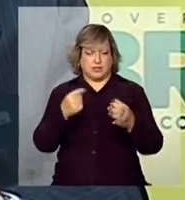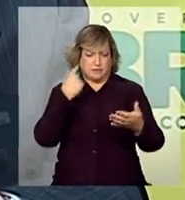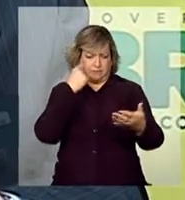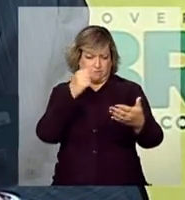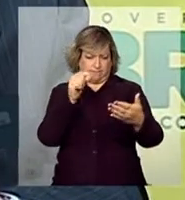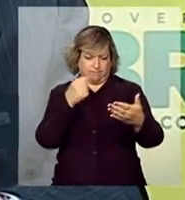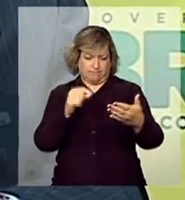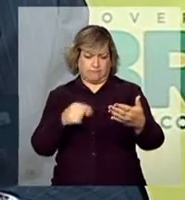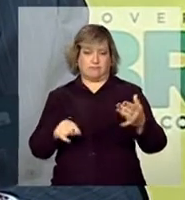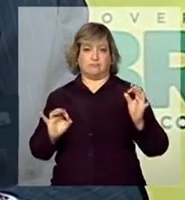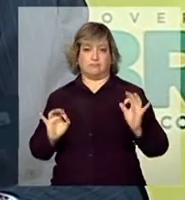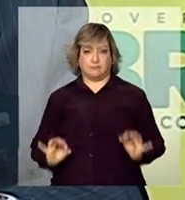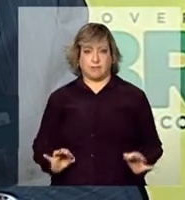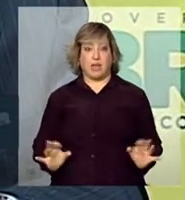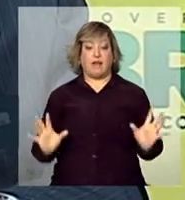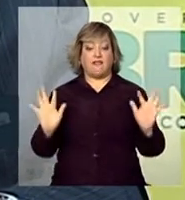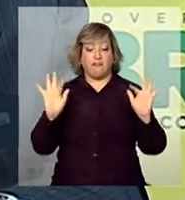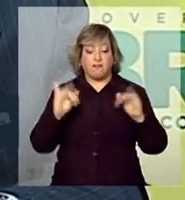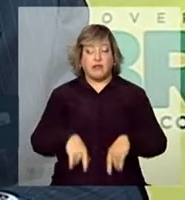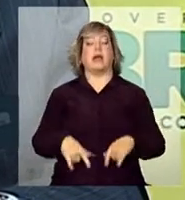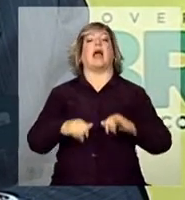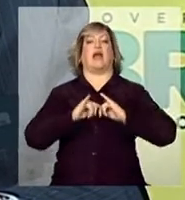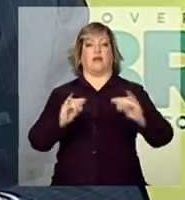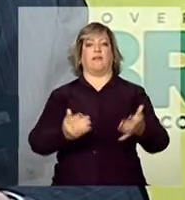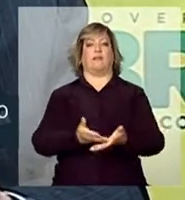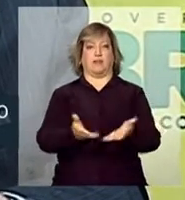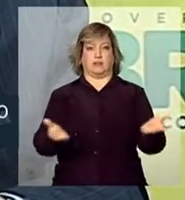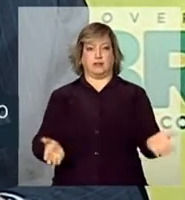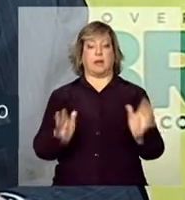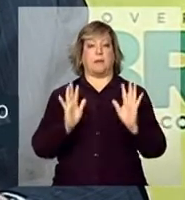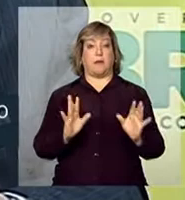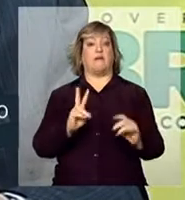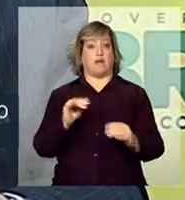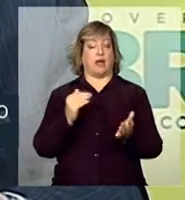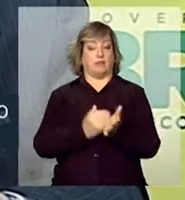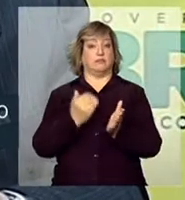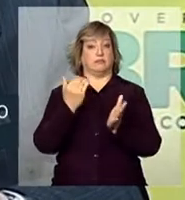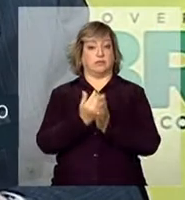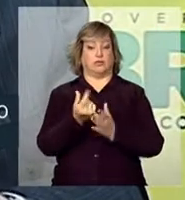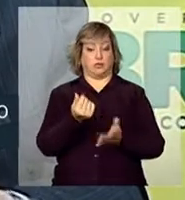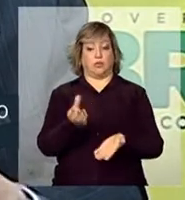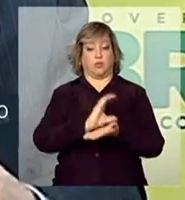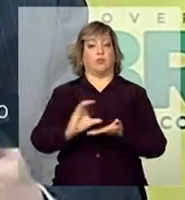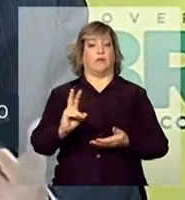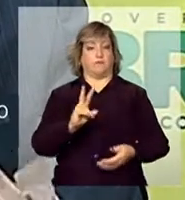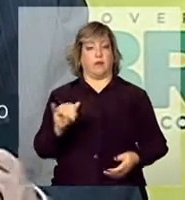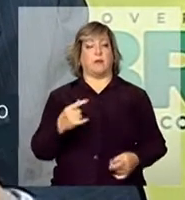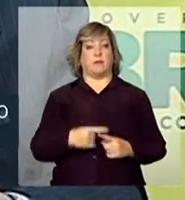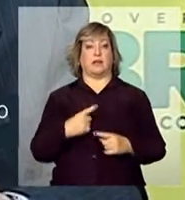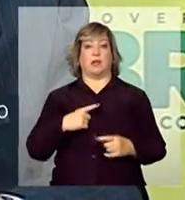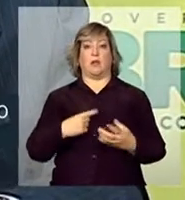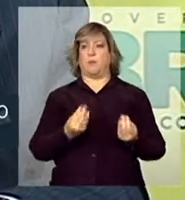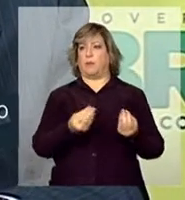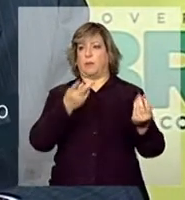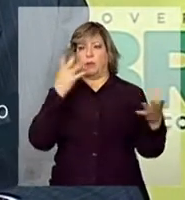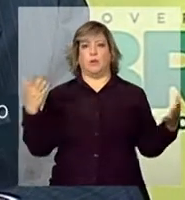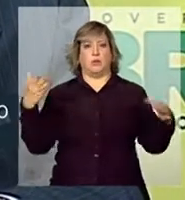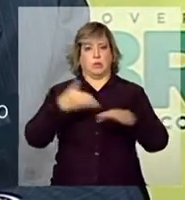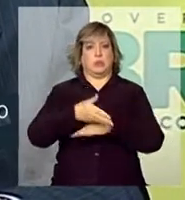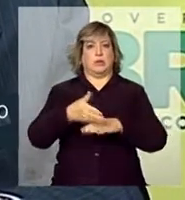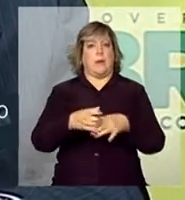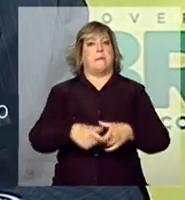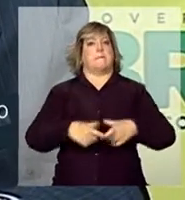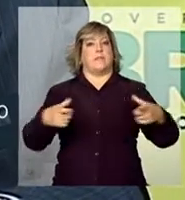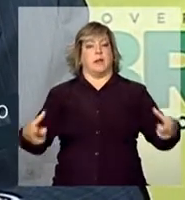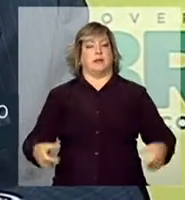ponta do lápis assim que ela tiver mudado o número final e não te apresentar para você e vai ter um crescimento lançamento evidente que houve um crescimento muito forte Emily